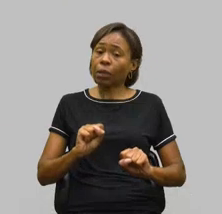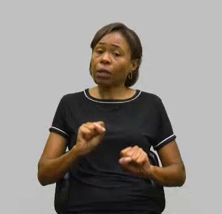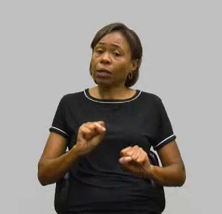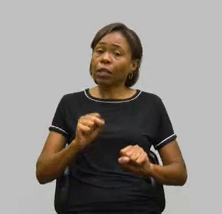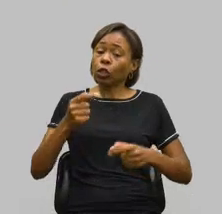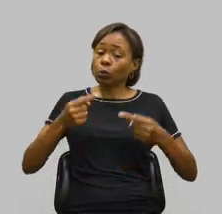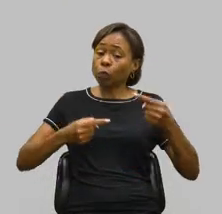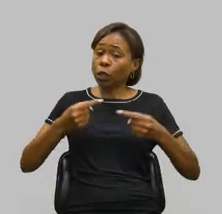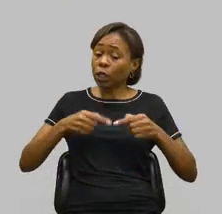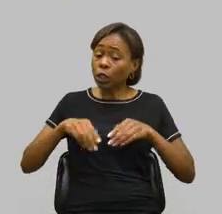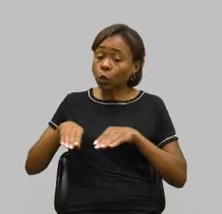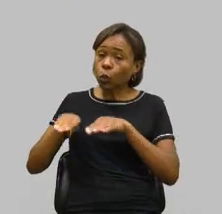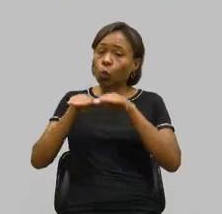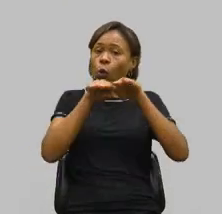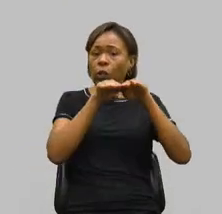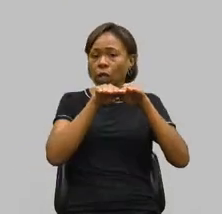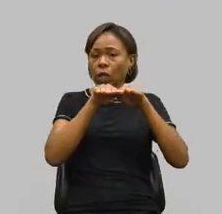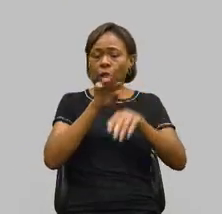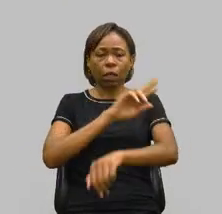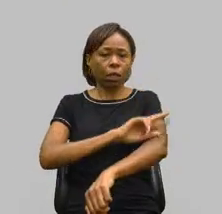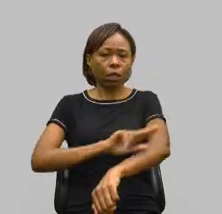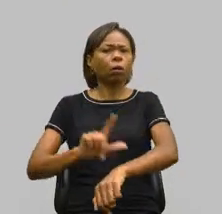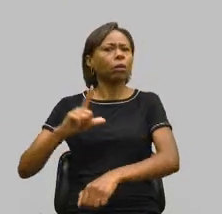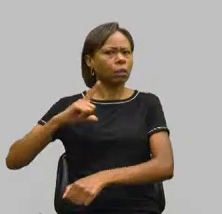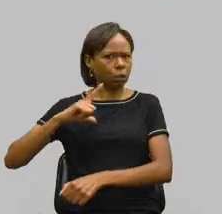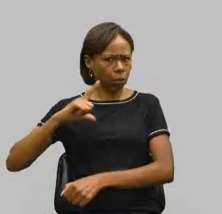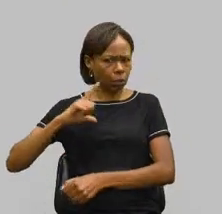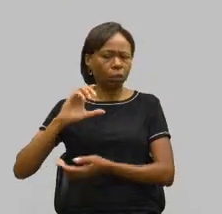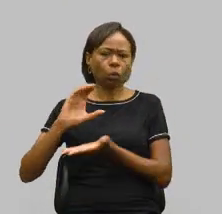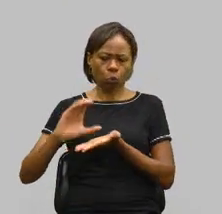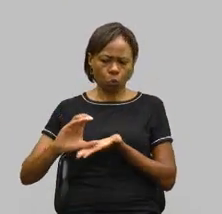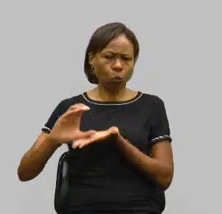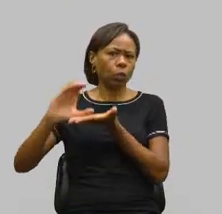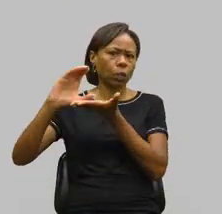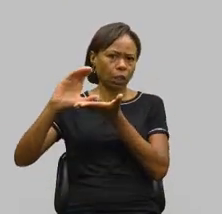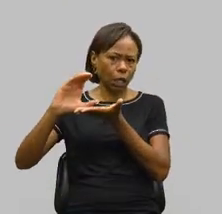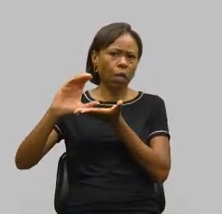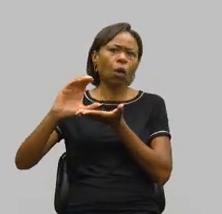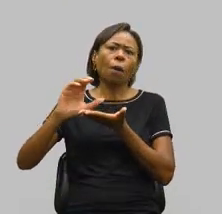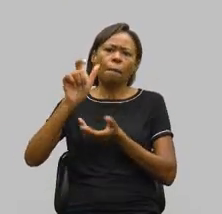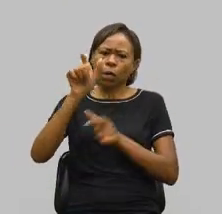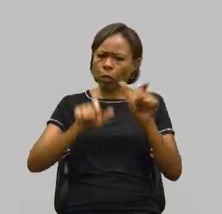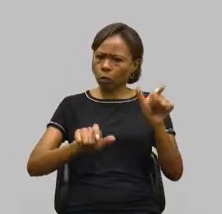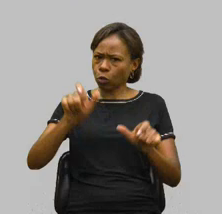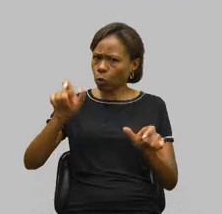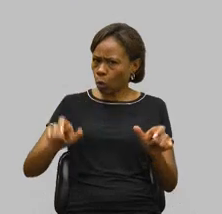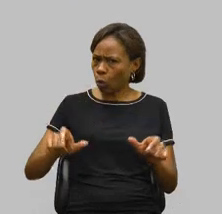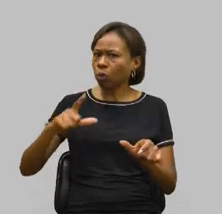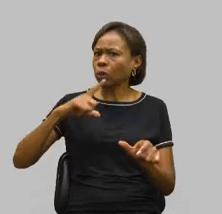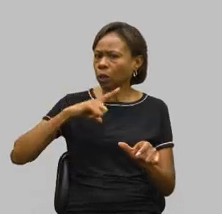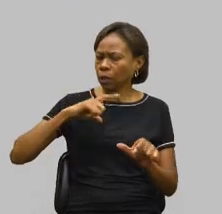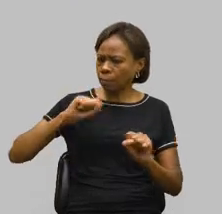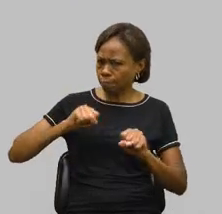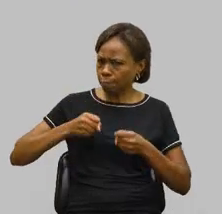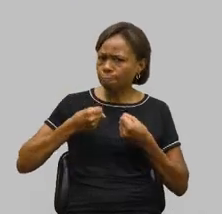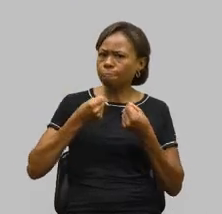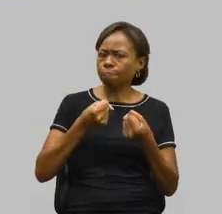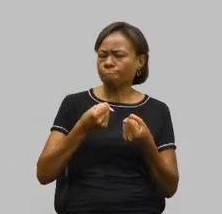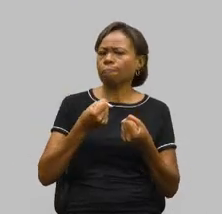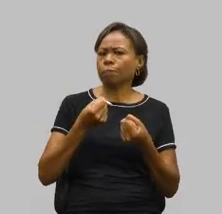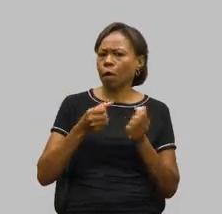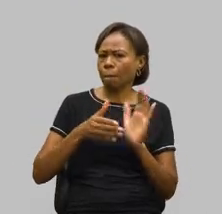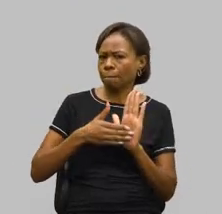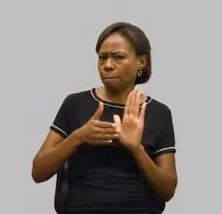racial temos um conselho a gente sabe que no conselho tem ali pessoas valorosas que defendem a pauta mas